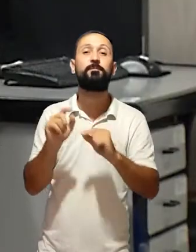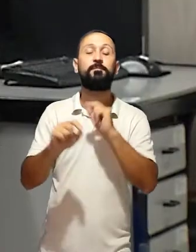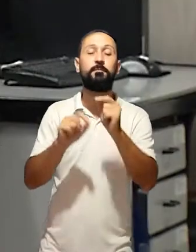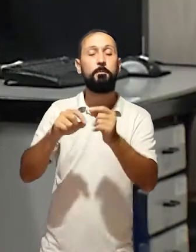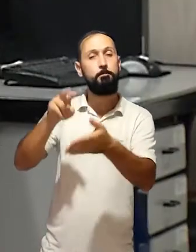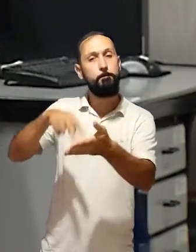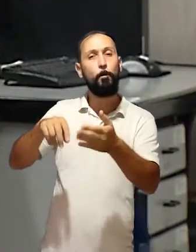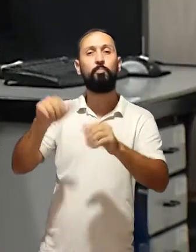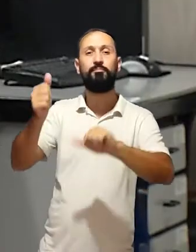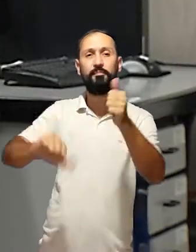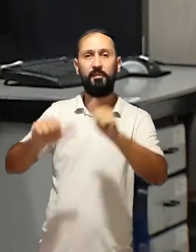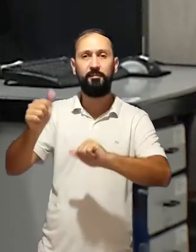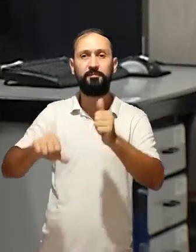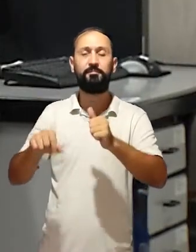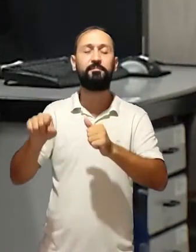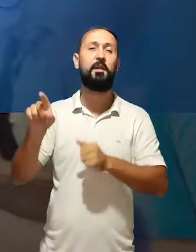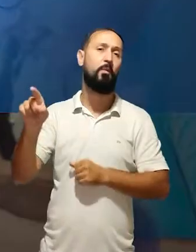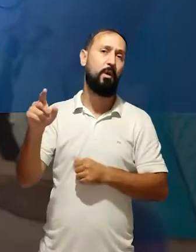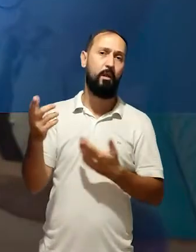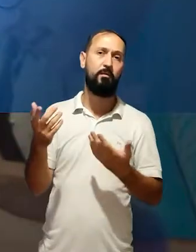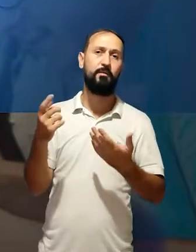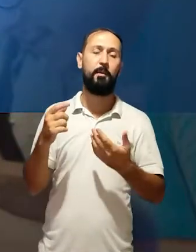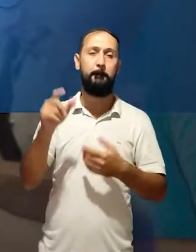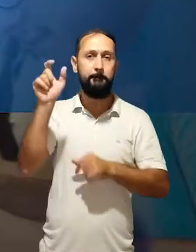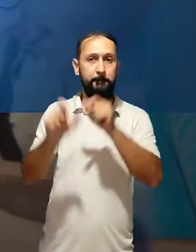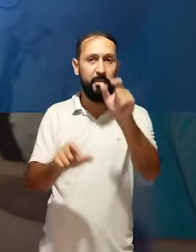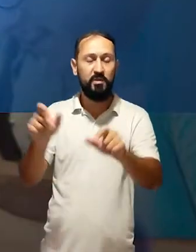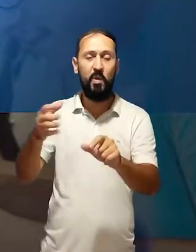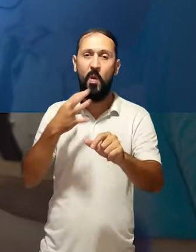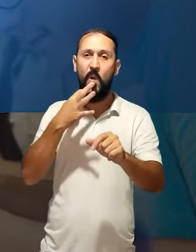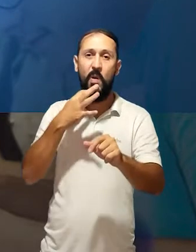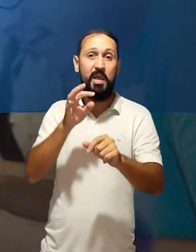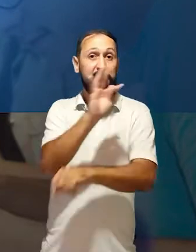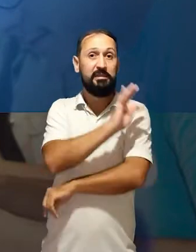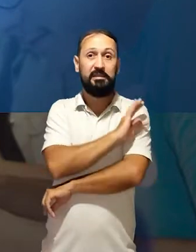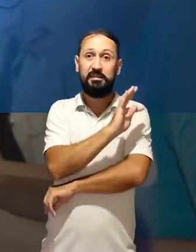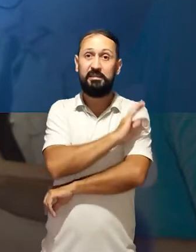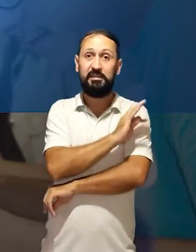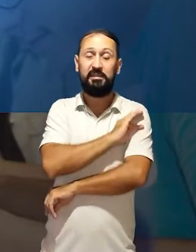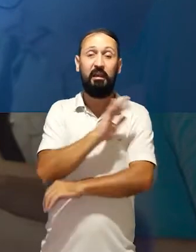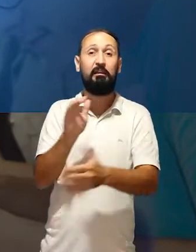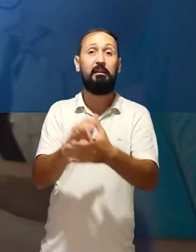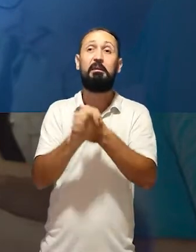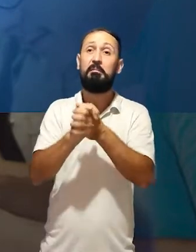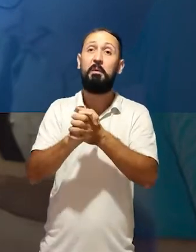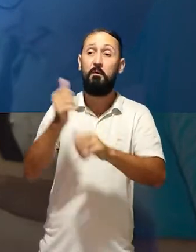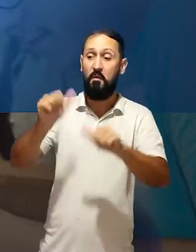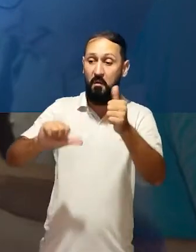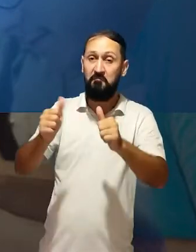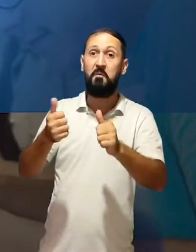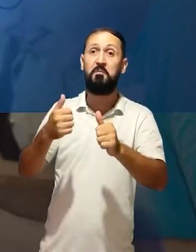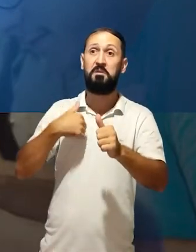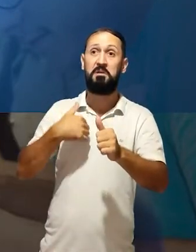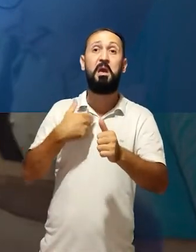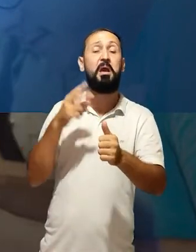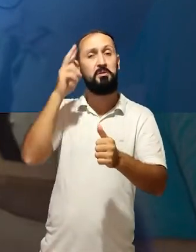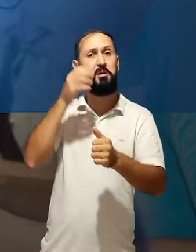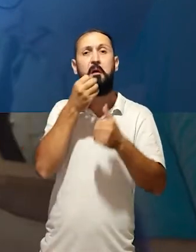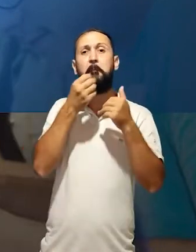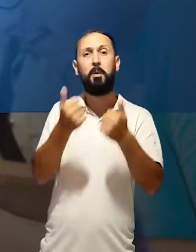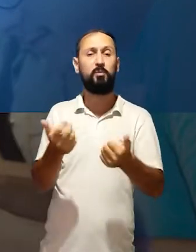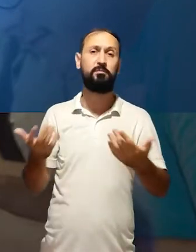coerente, e que foi analisada por digamos assim, uma pessoa de conhecimento técnico e que me deu o aval que a história estava